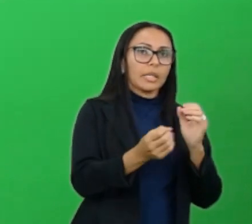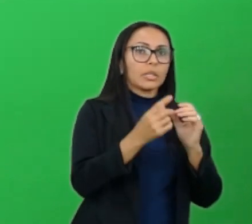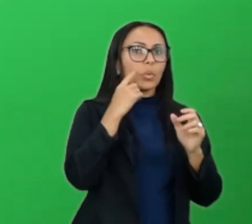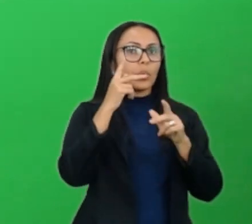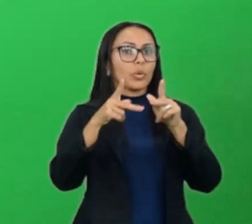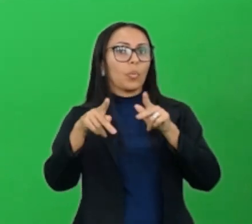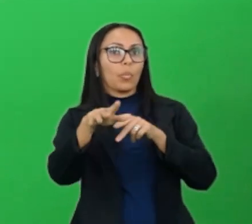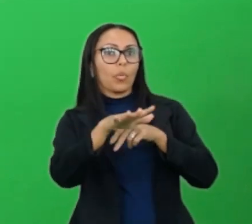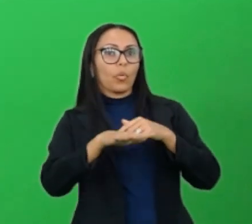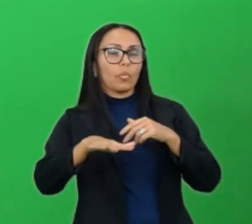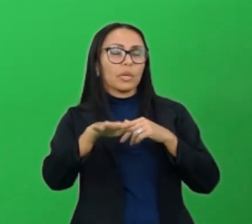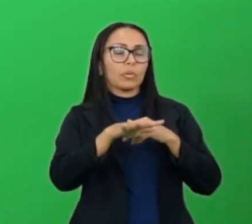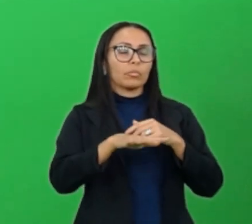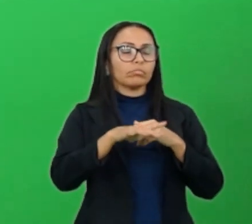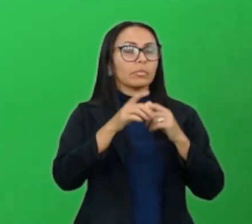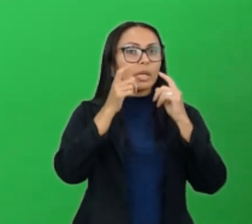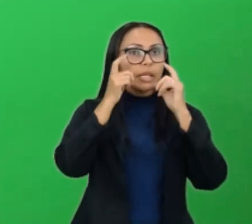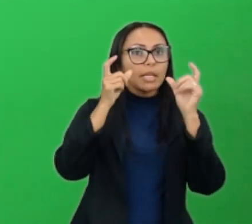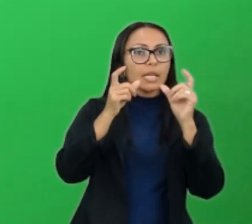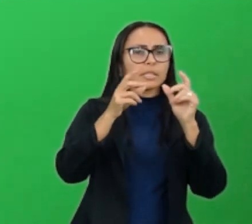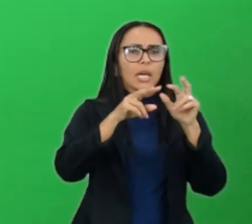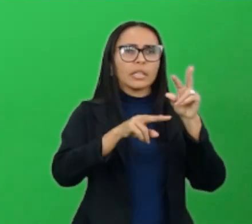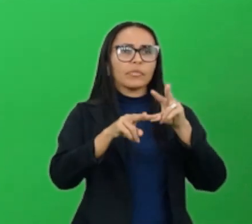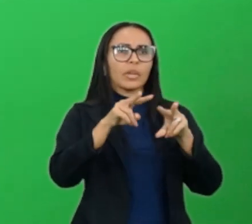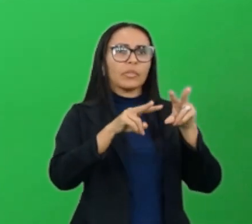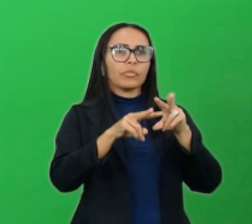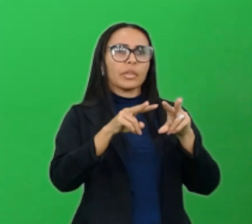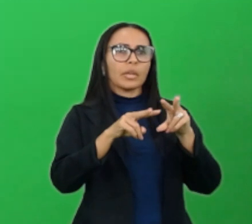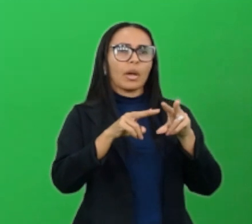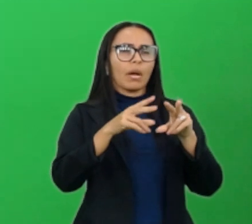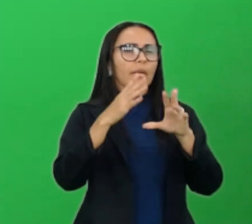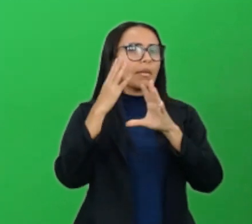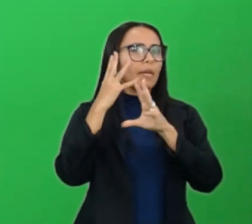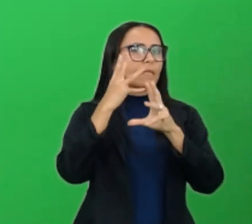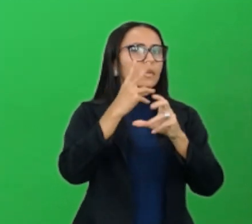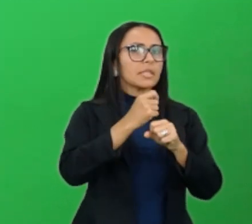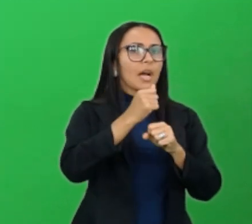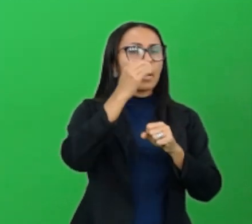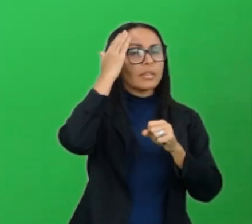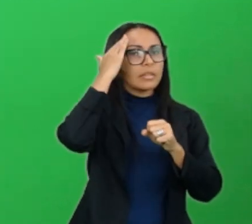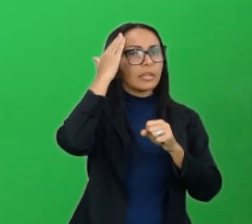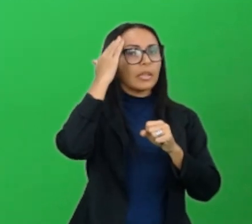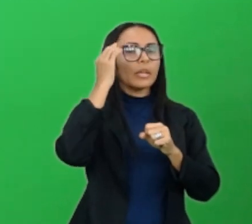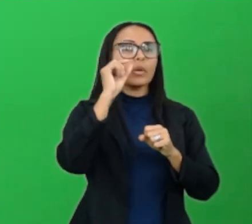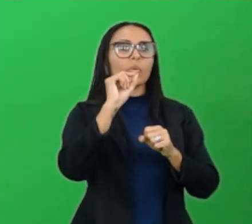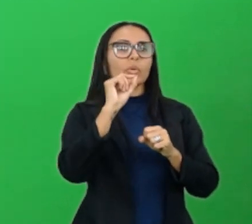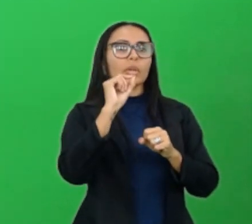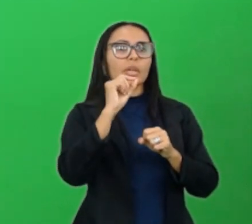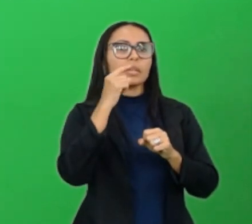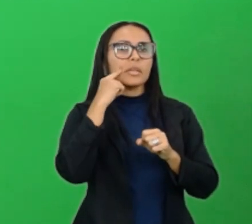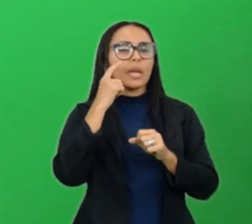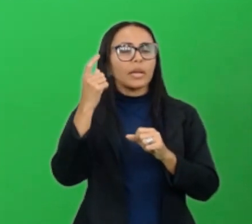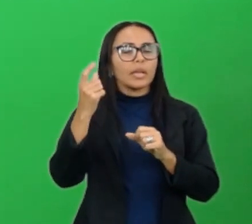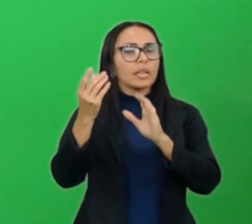em verificar, em checar, né, e compreender o que é que aquele indicador está trazendo.